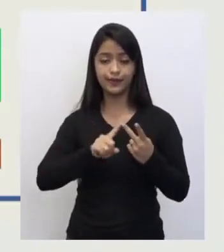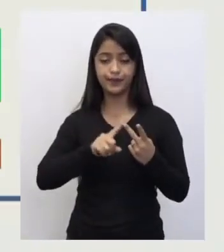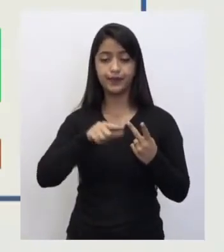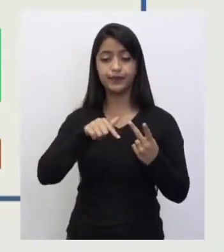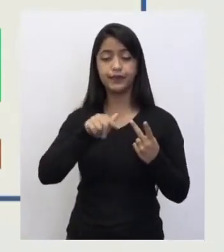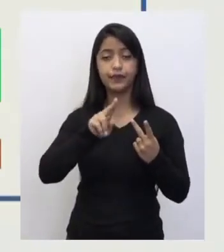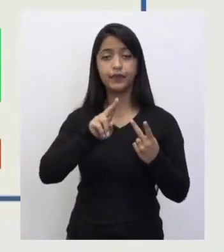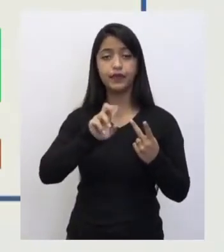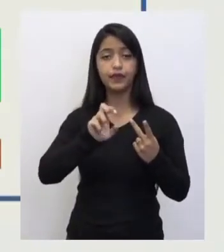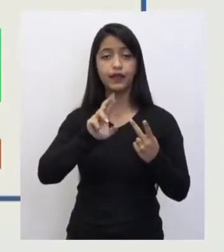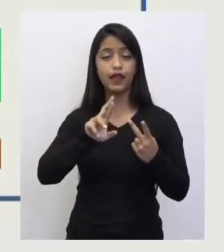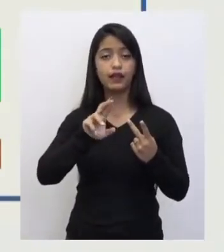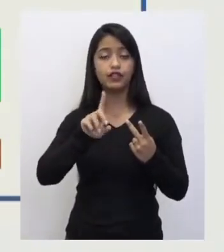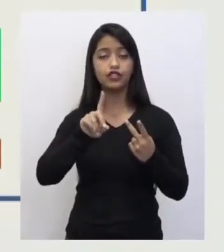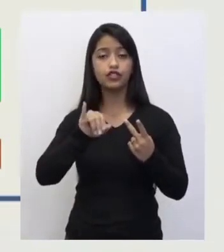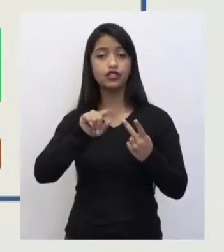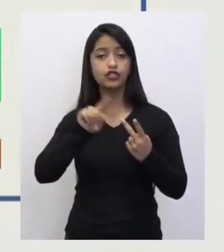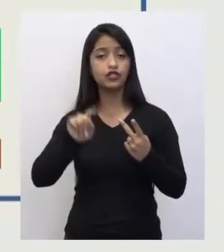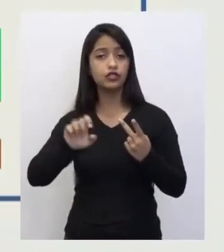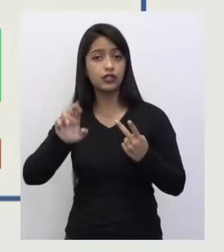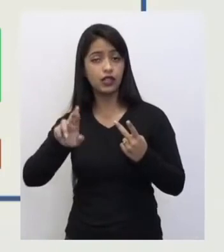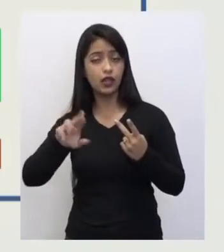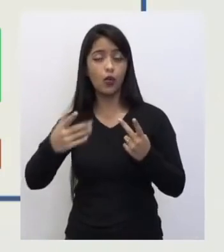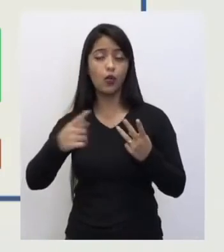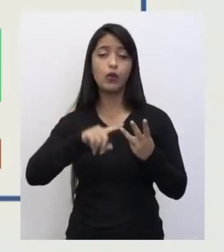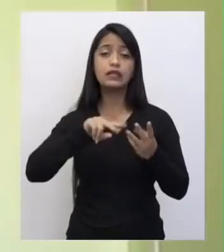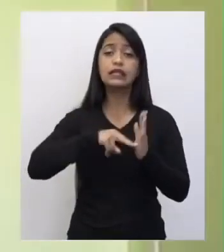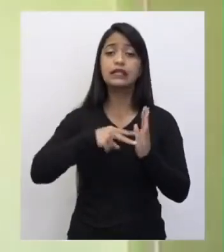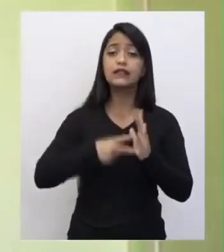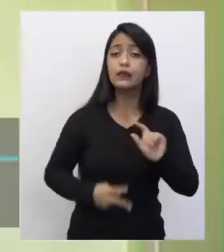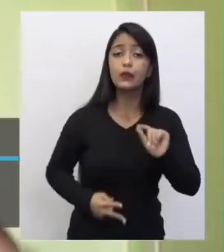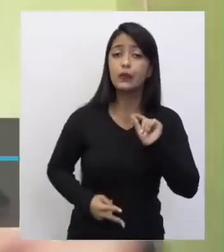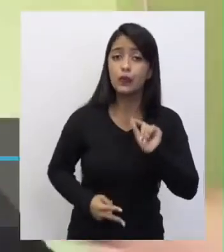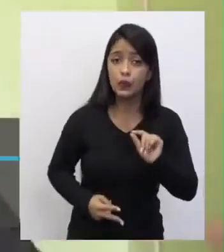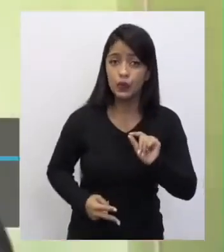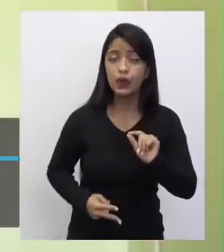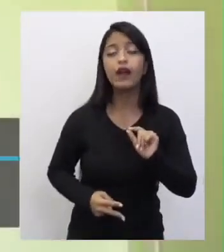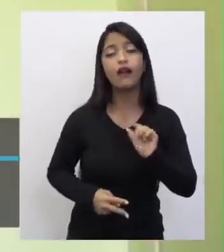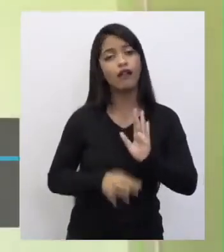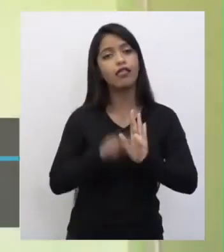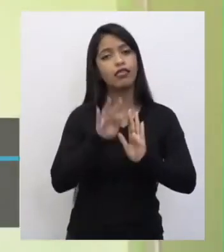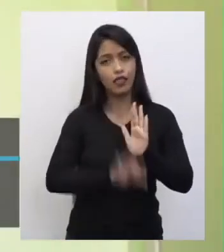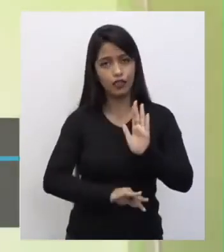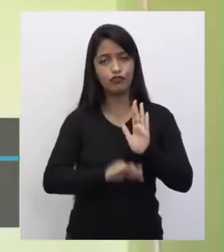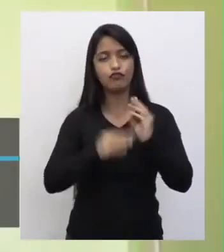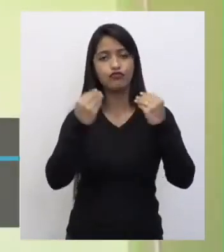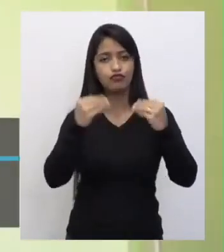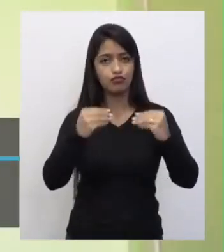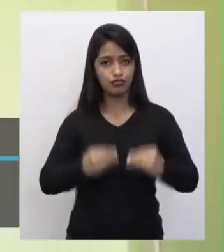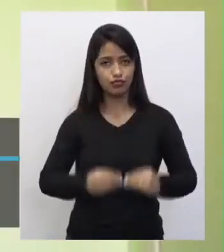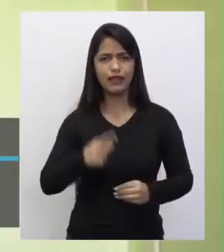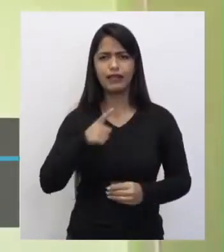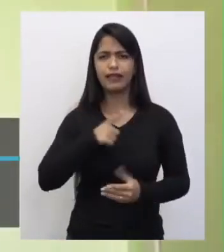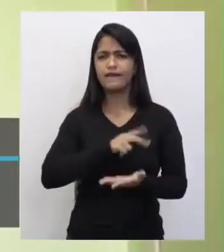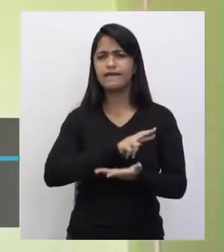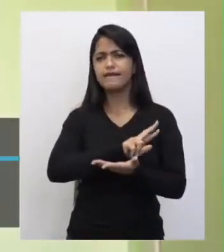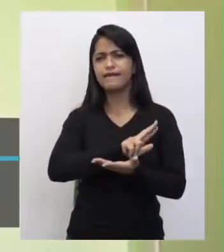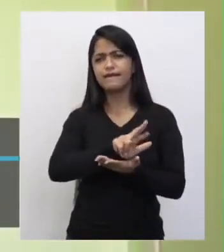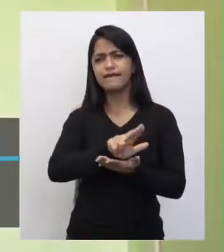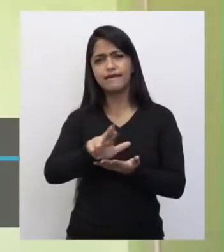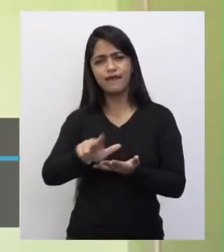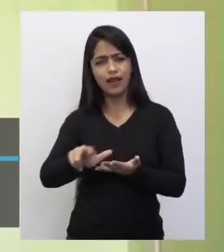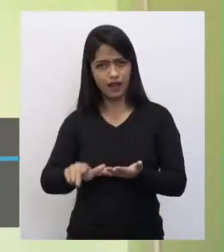que, né? São marcadores textuais. E são vários os marcadores textuais, né, que